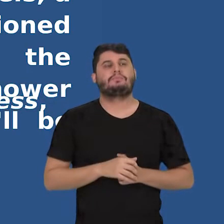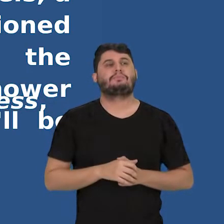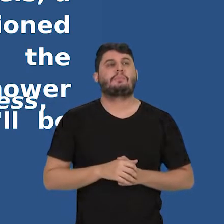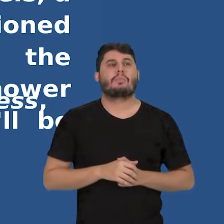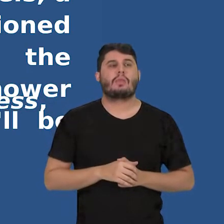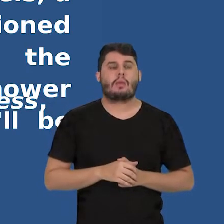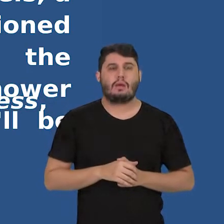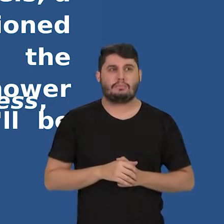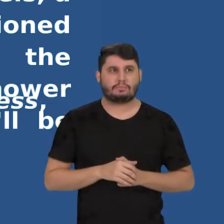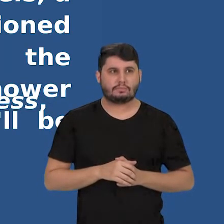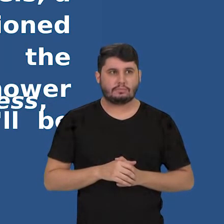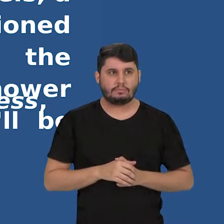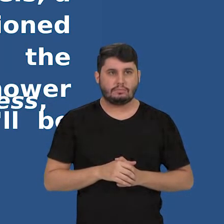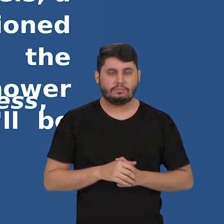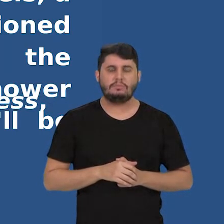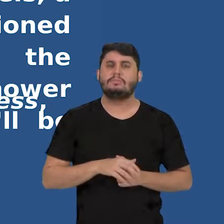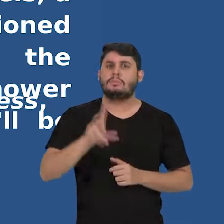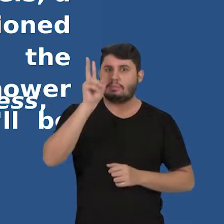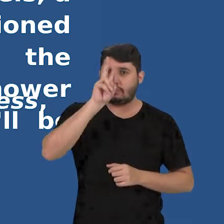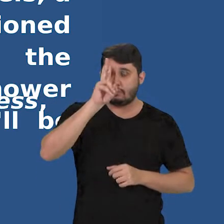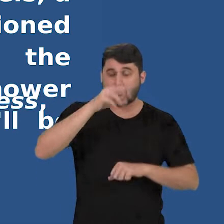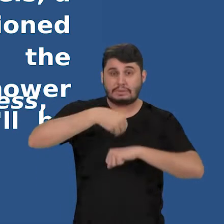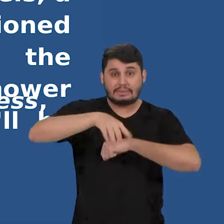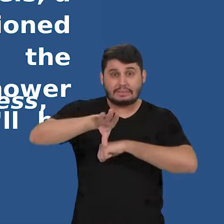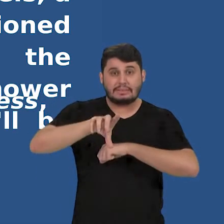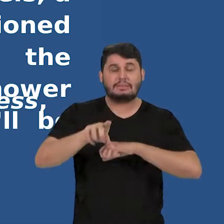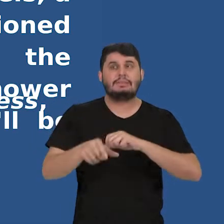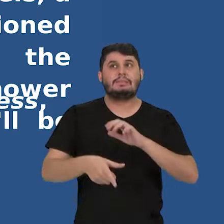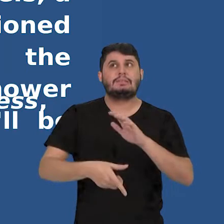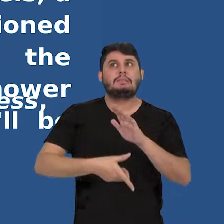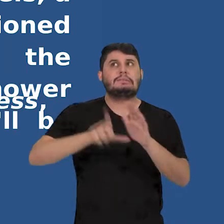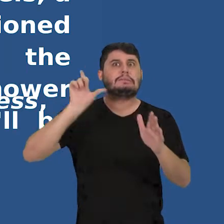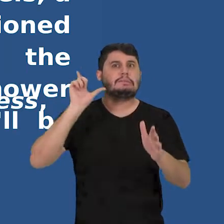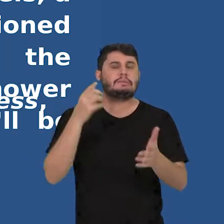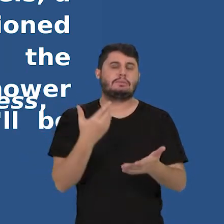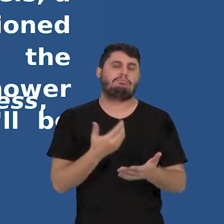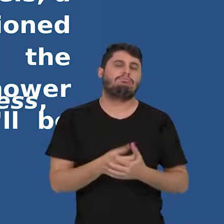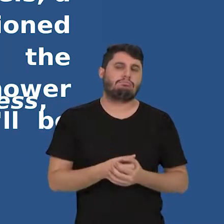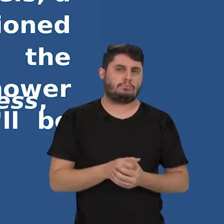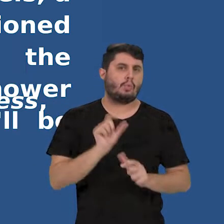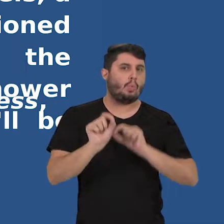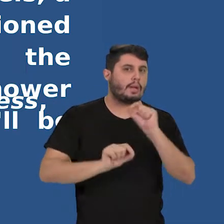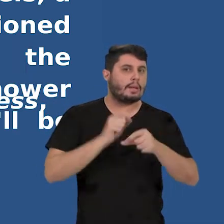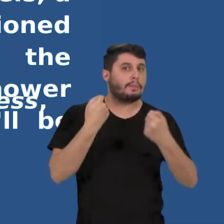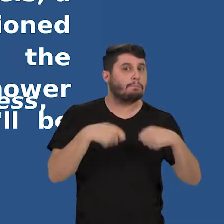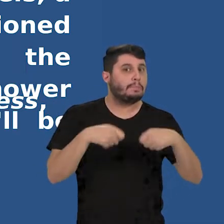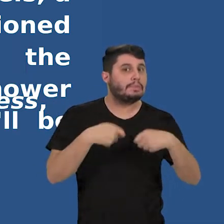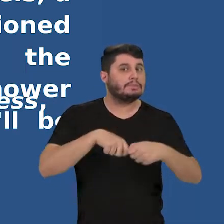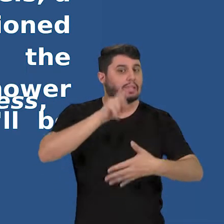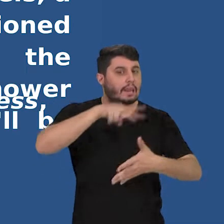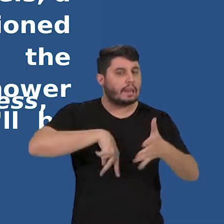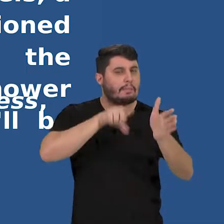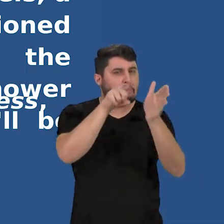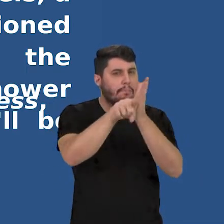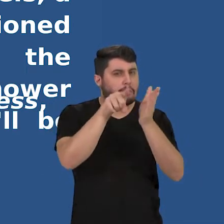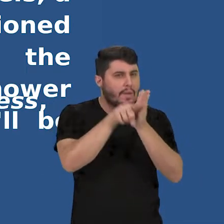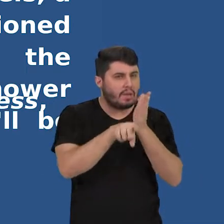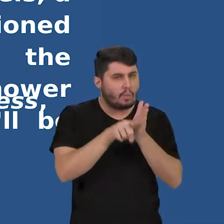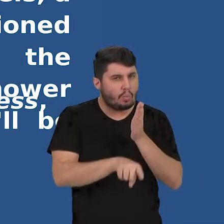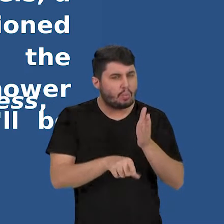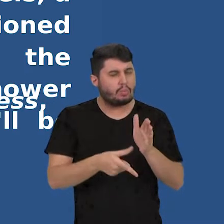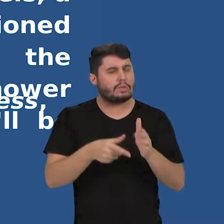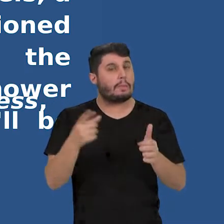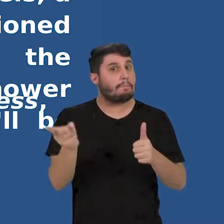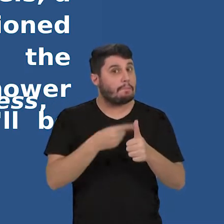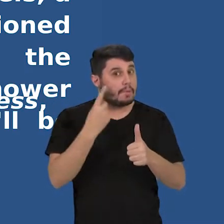a técnica que eu sugeri lá no começo, na outra aula. Qual é? Procurar as perguntas primeiro com as respostas, porque aí eu vou ter uma ideia do que o texto